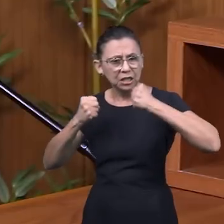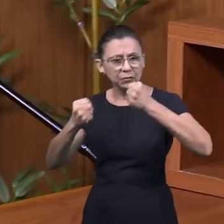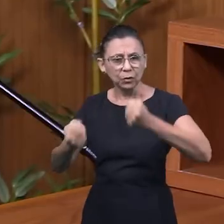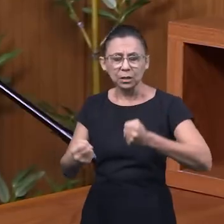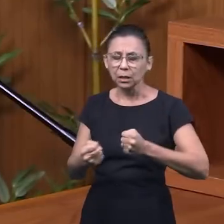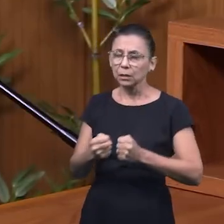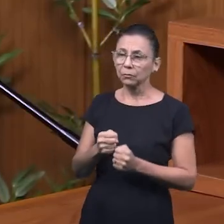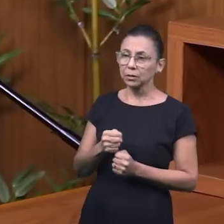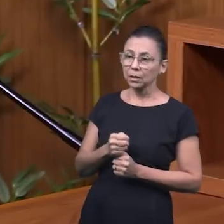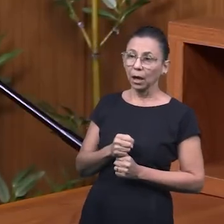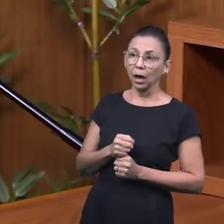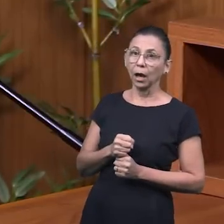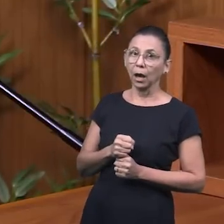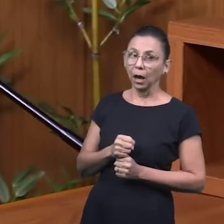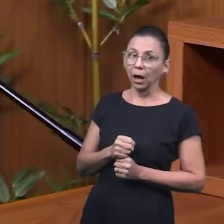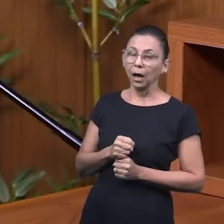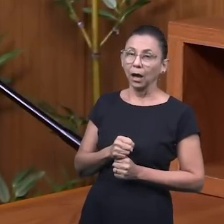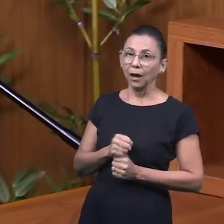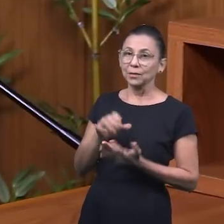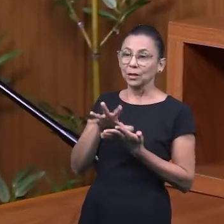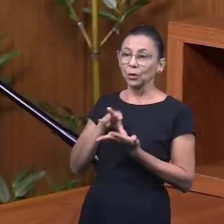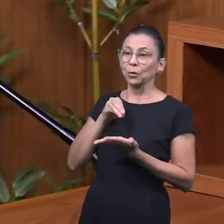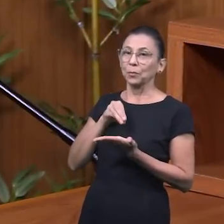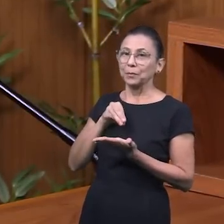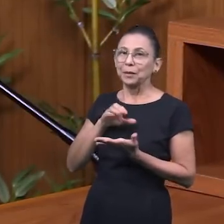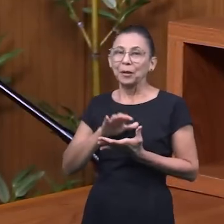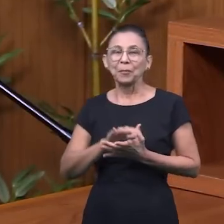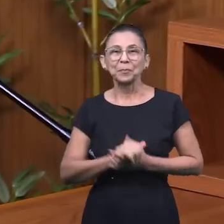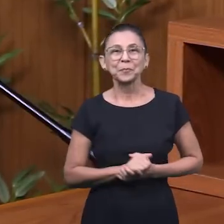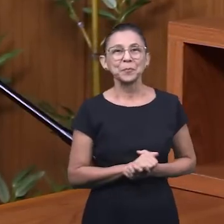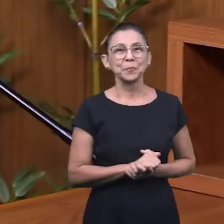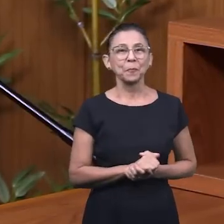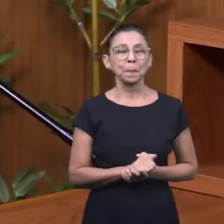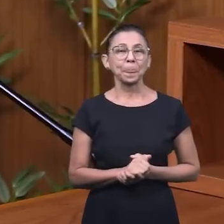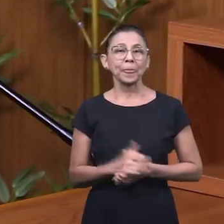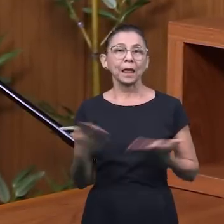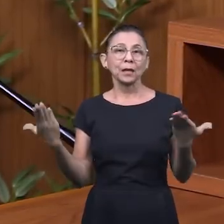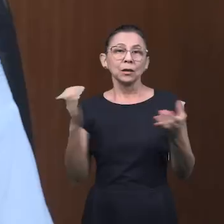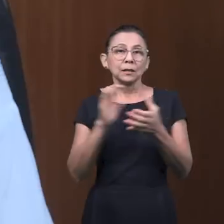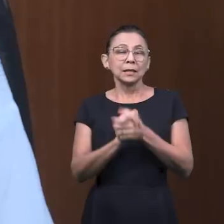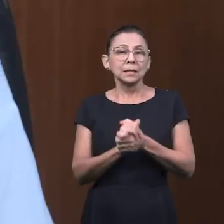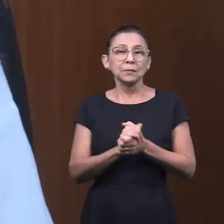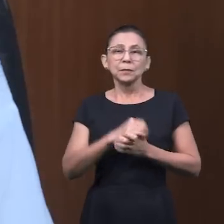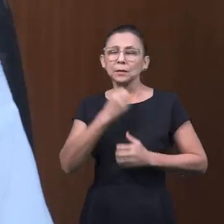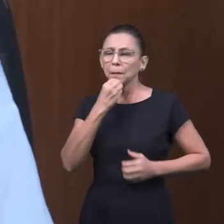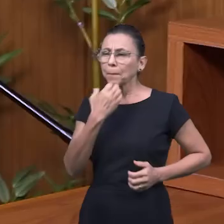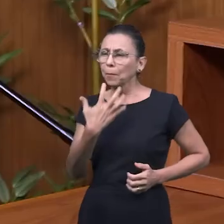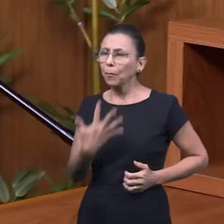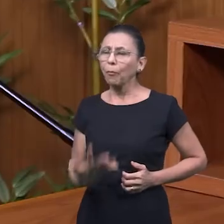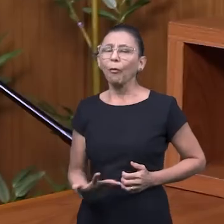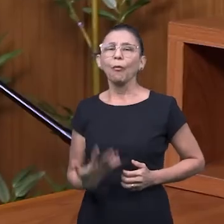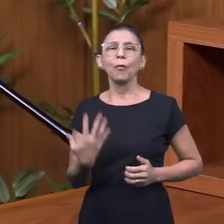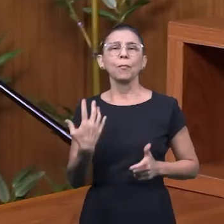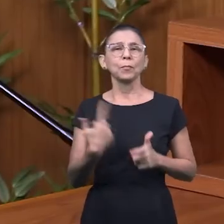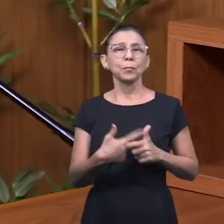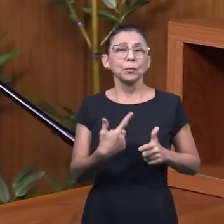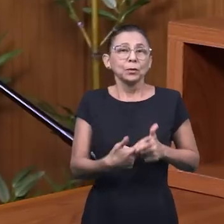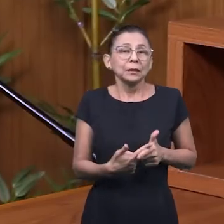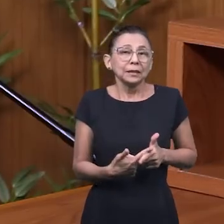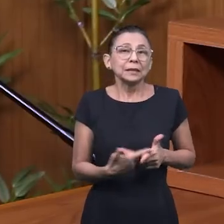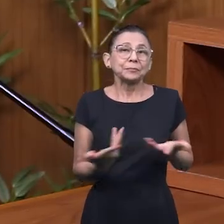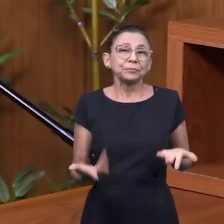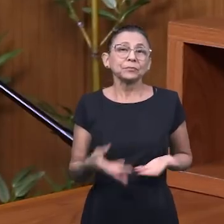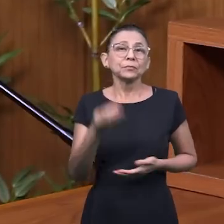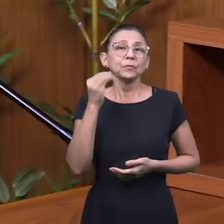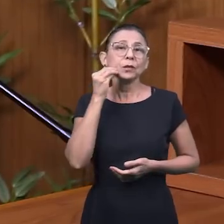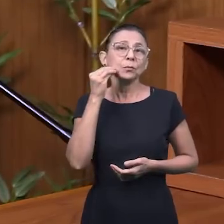eles nos transmitiram, hoje dentro do meu casamento, eu posso dizer que é a melhor coisa que o Senhor me permitiu viver. Nem todos têm essa